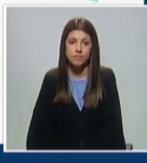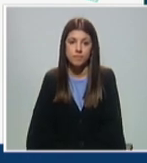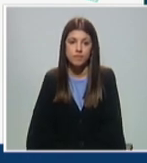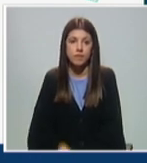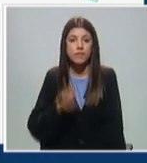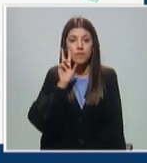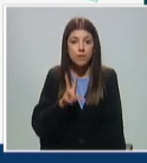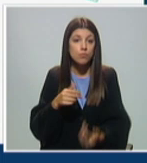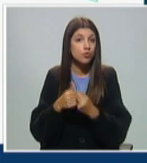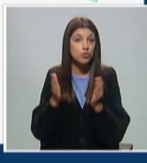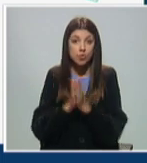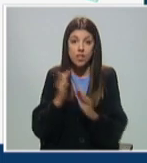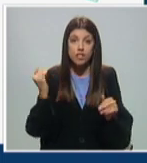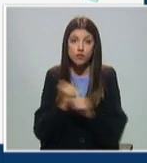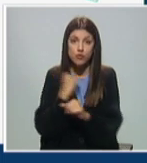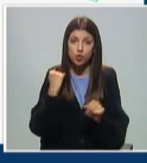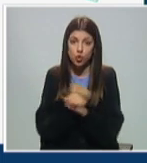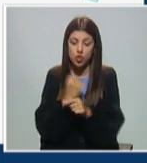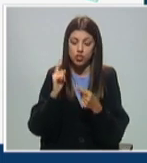cada parte do friso.